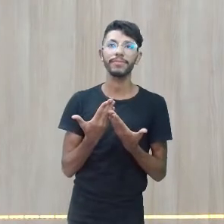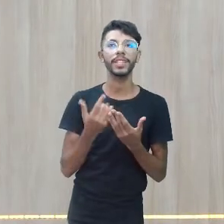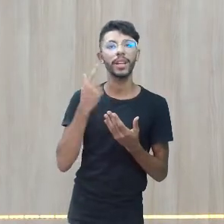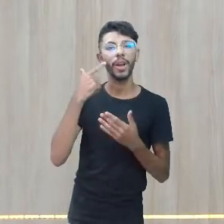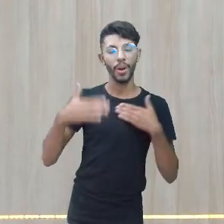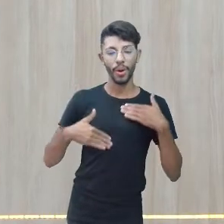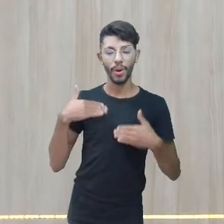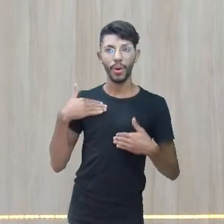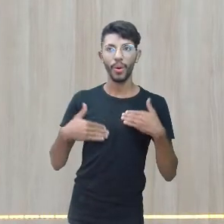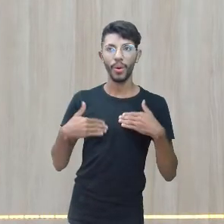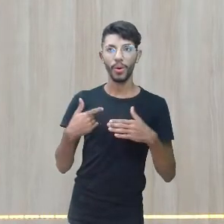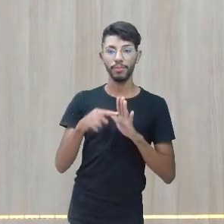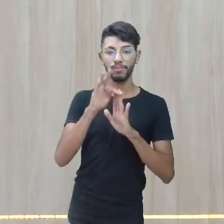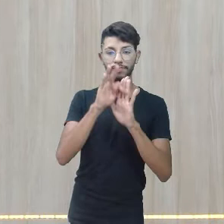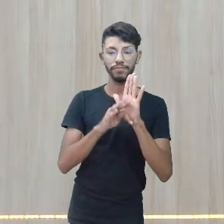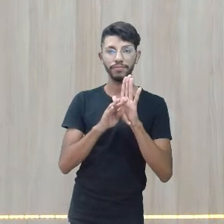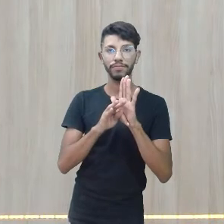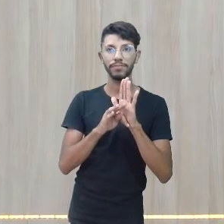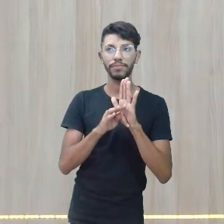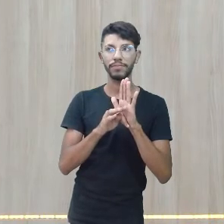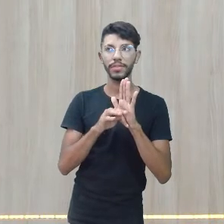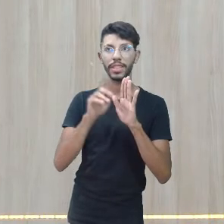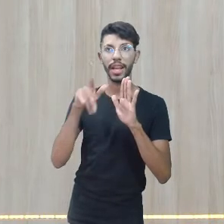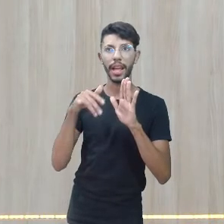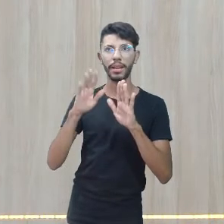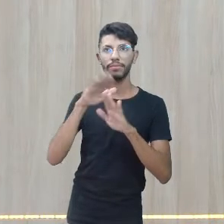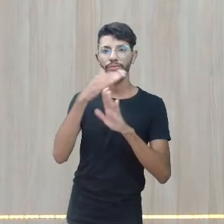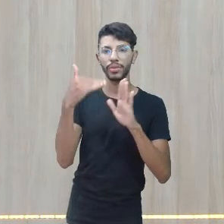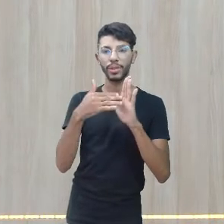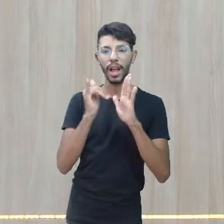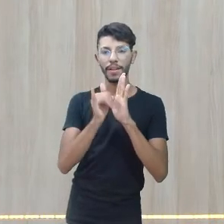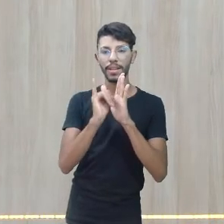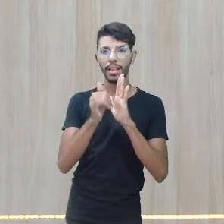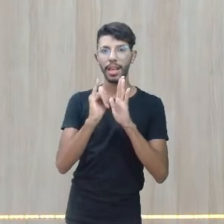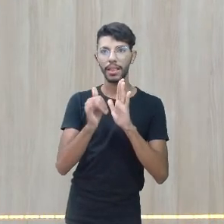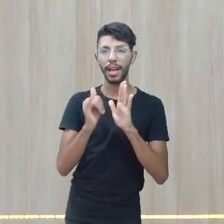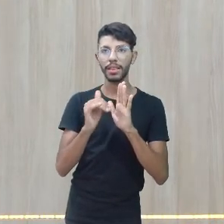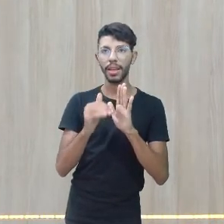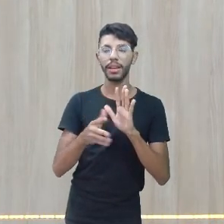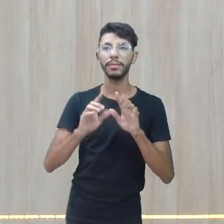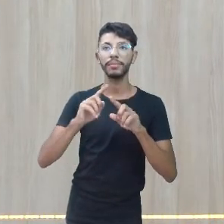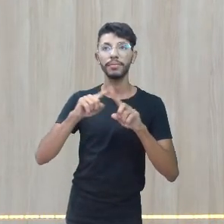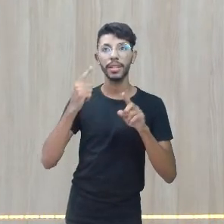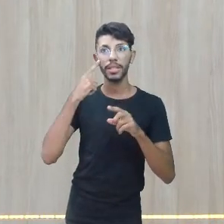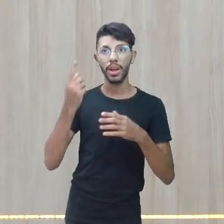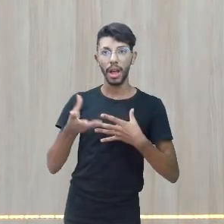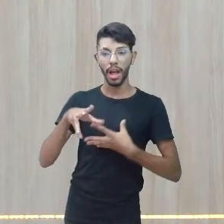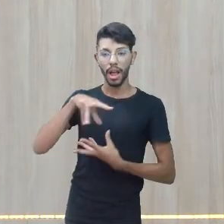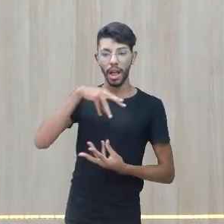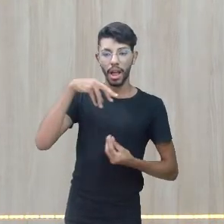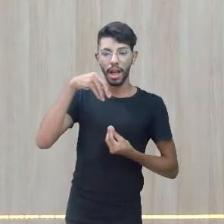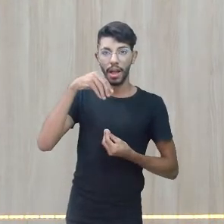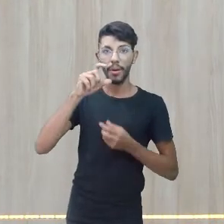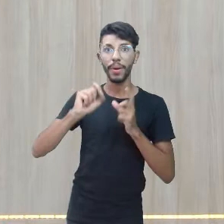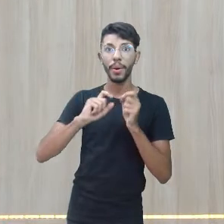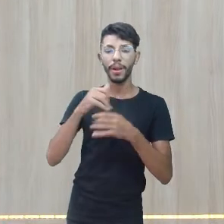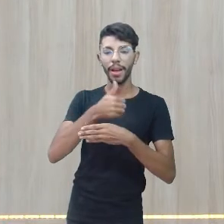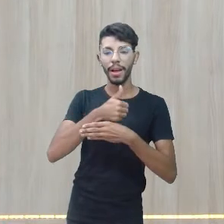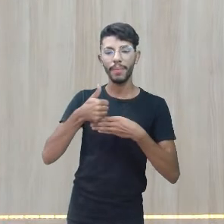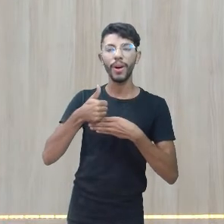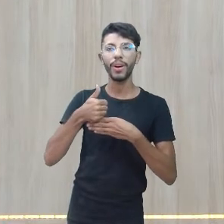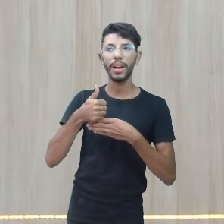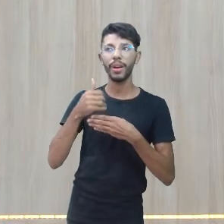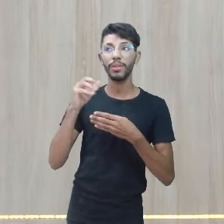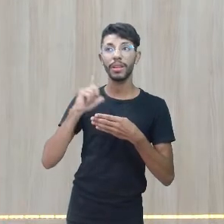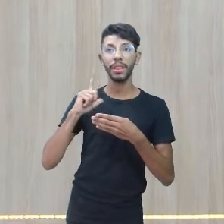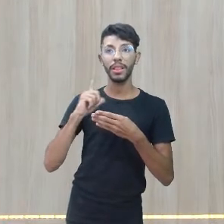corpo do texto, não é? É toda a narrativa. E a alma é a moral, que é esse ensinamento que está